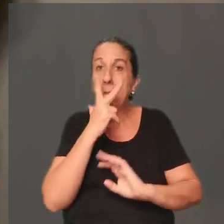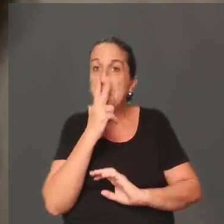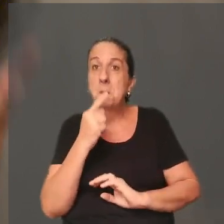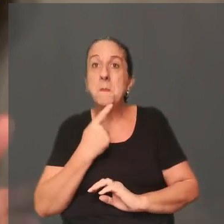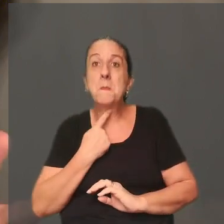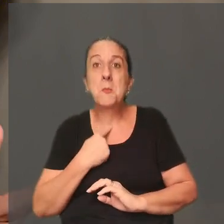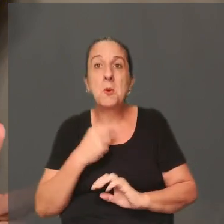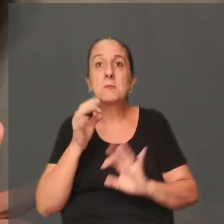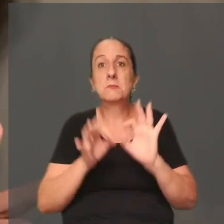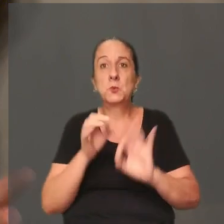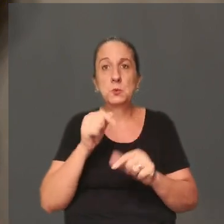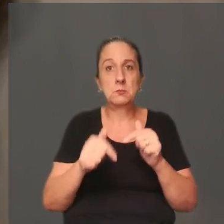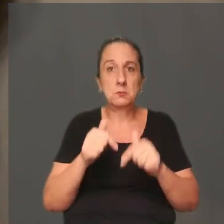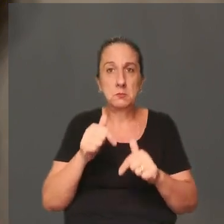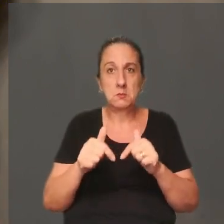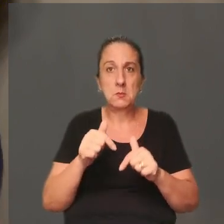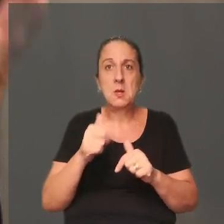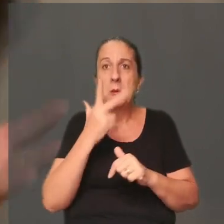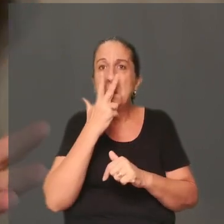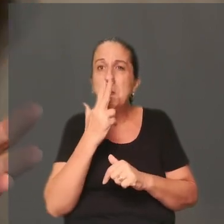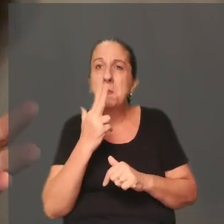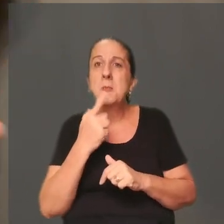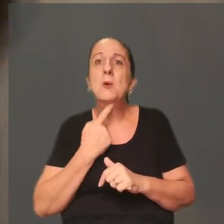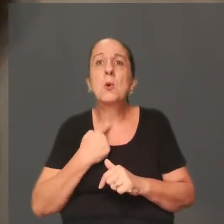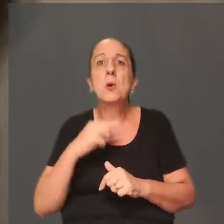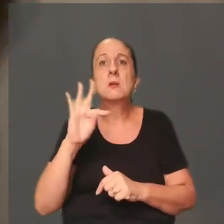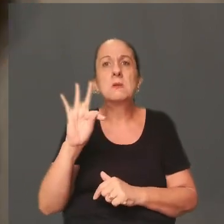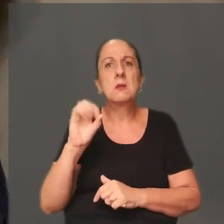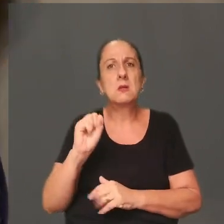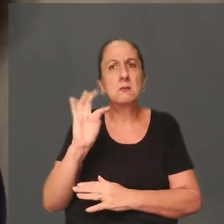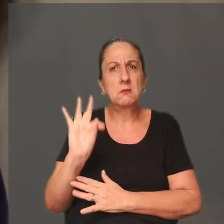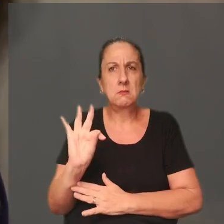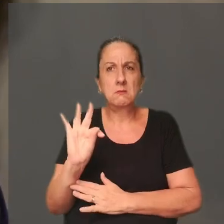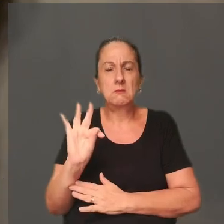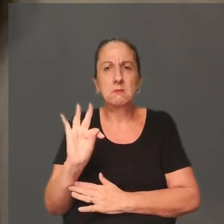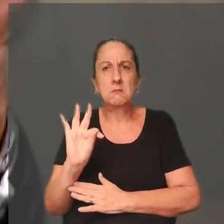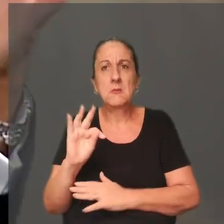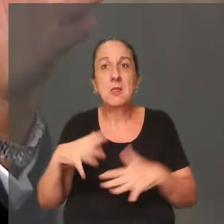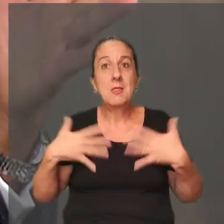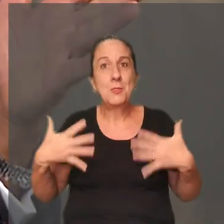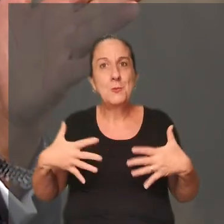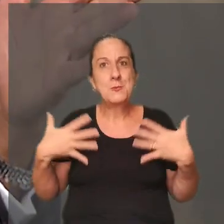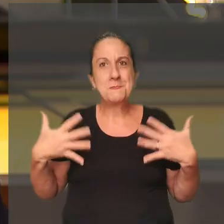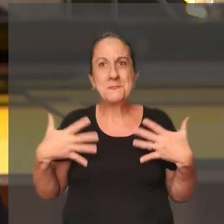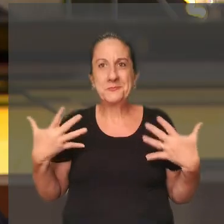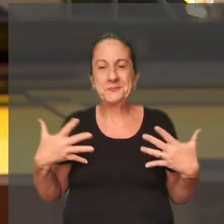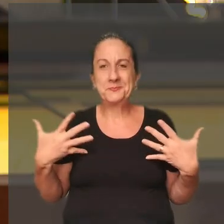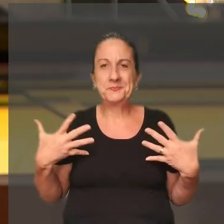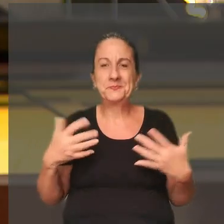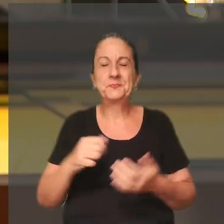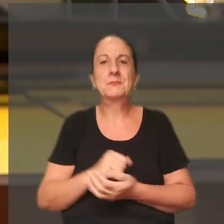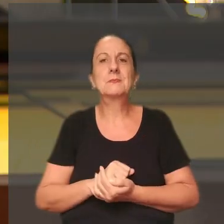que gosta da Justiça do Trabalho, parece que gosta do TST e se entusiasmou,